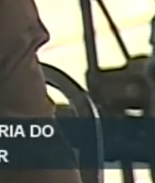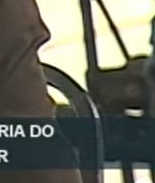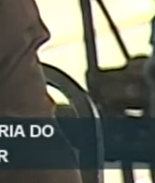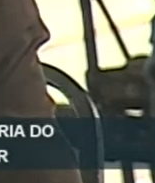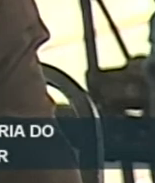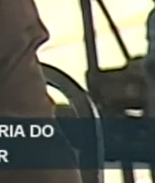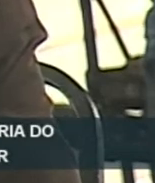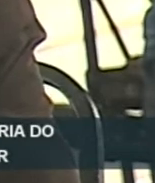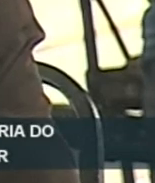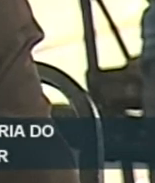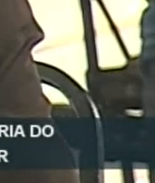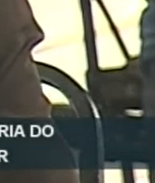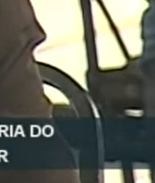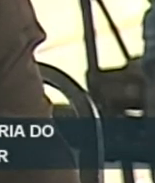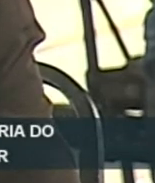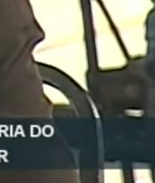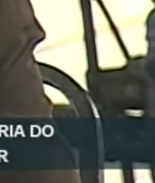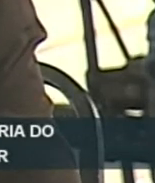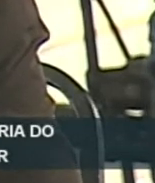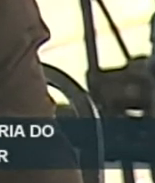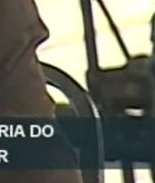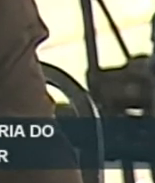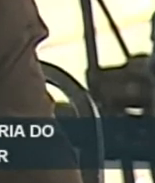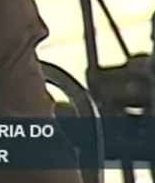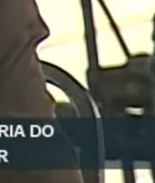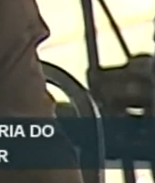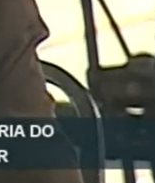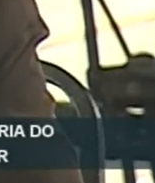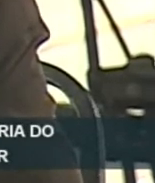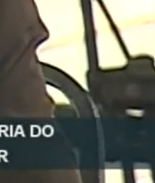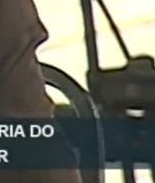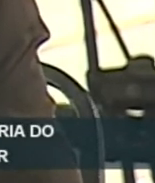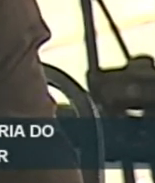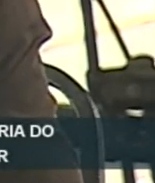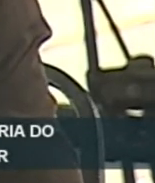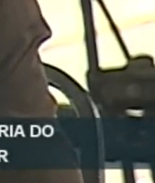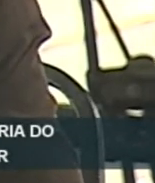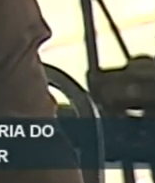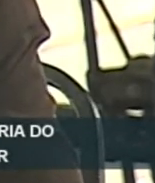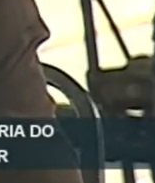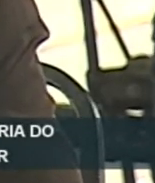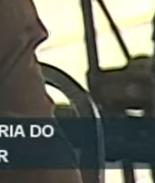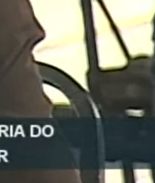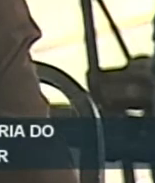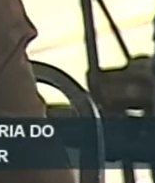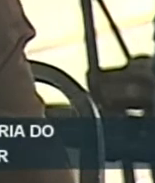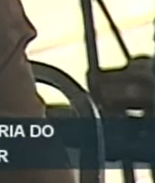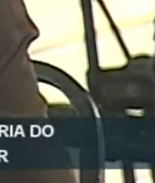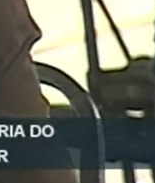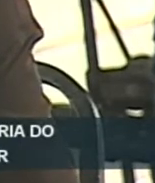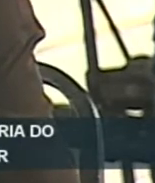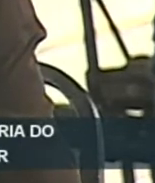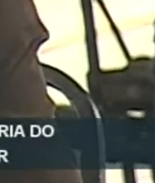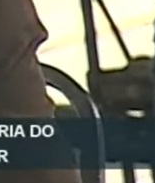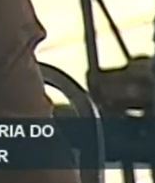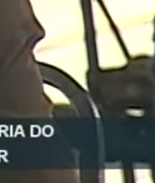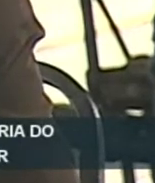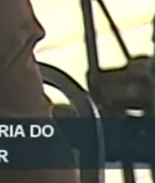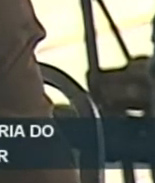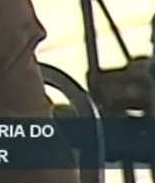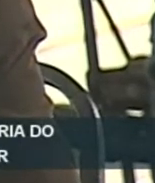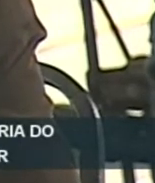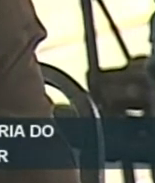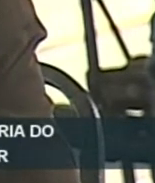encontram resistências, por vezes, incontornáveis, num primeiro momento, obviamente. Eu